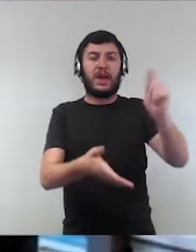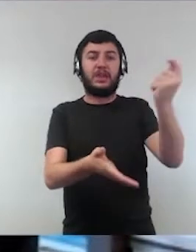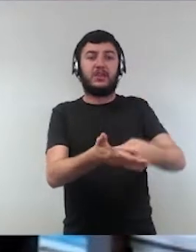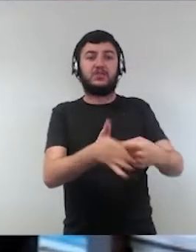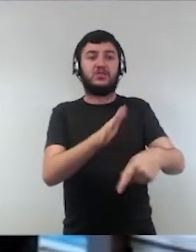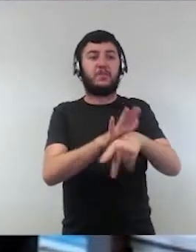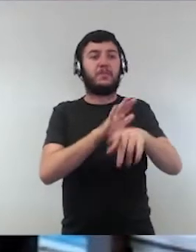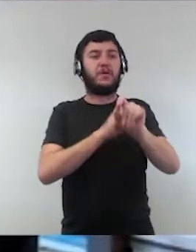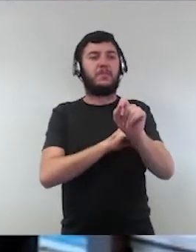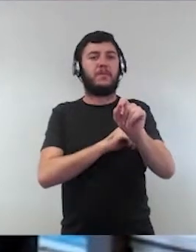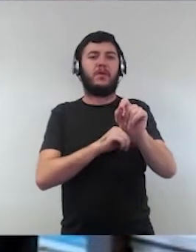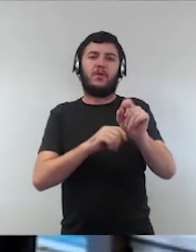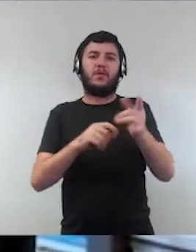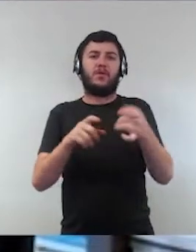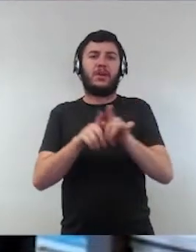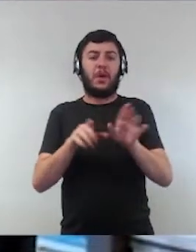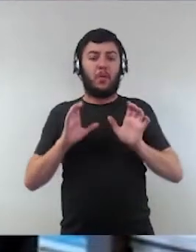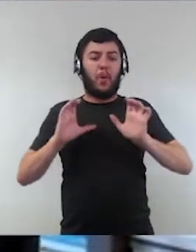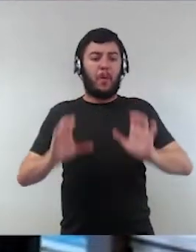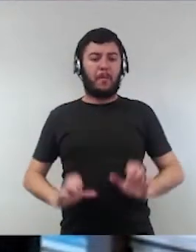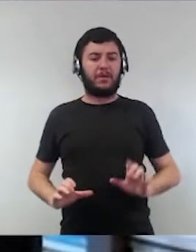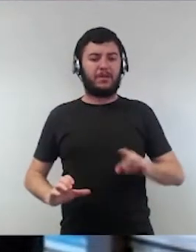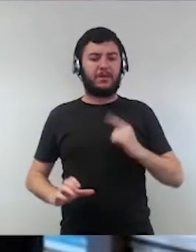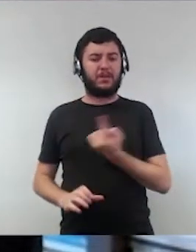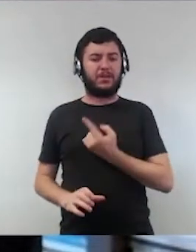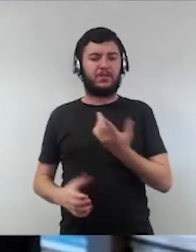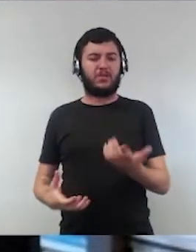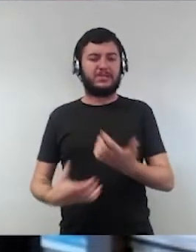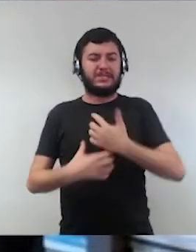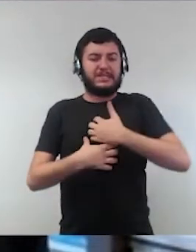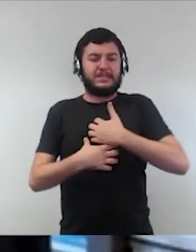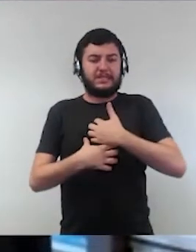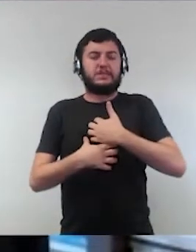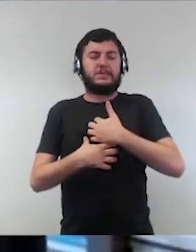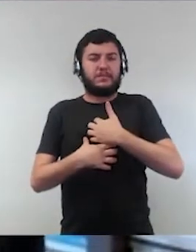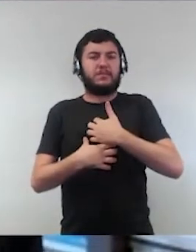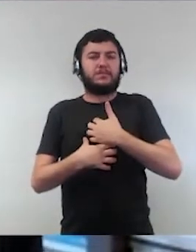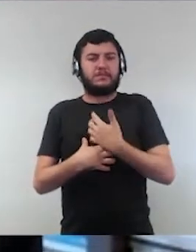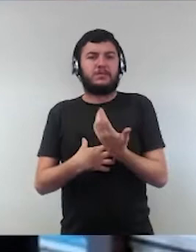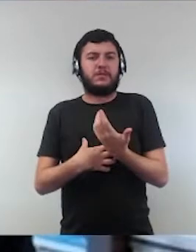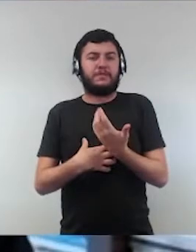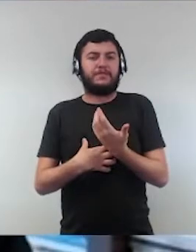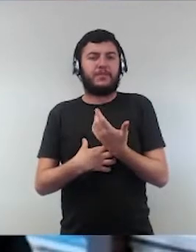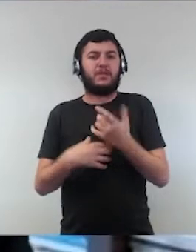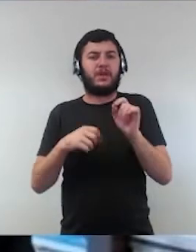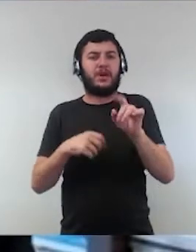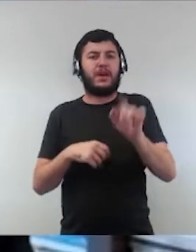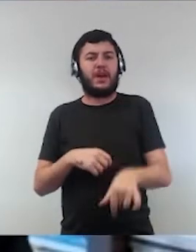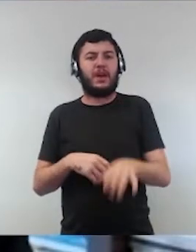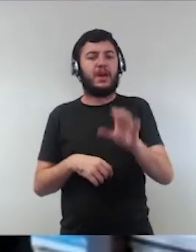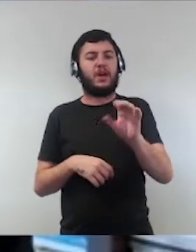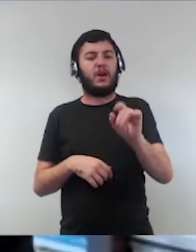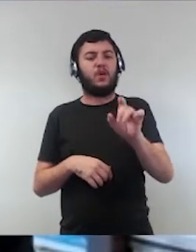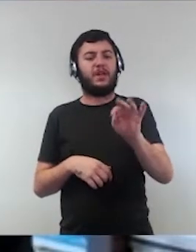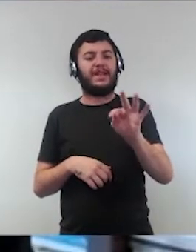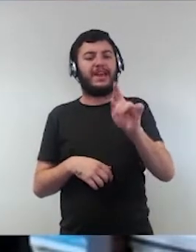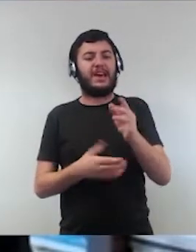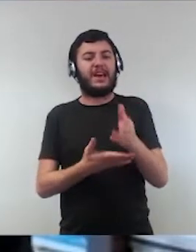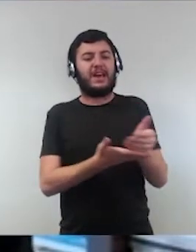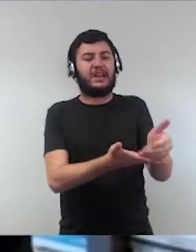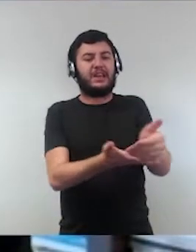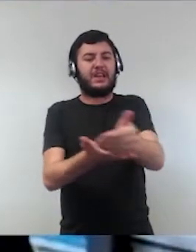exigindo uma disciplina que dê um sentido para a coleta, o processamento, o tratamento,